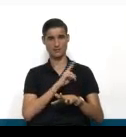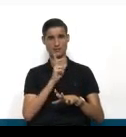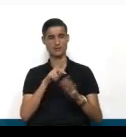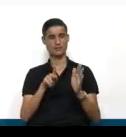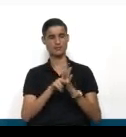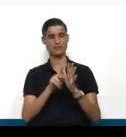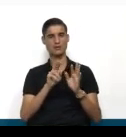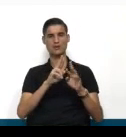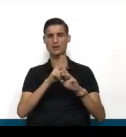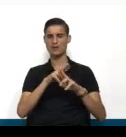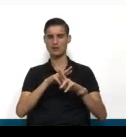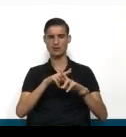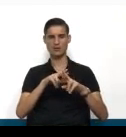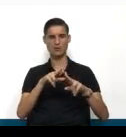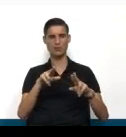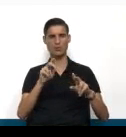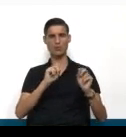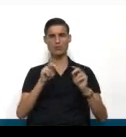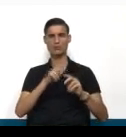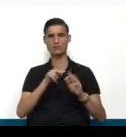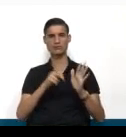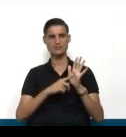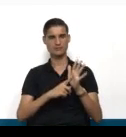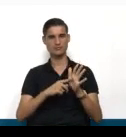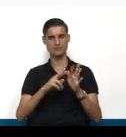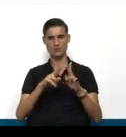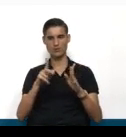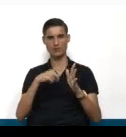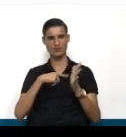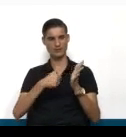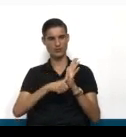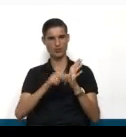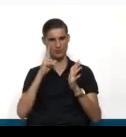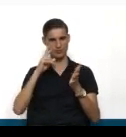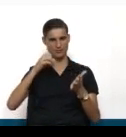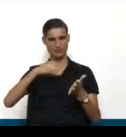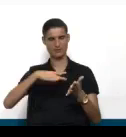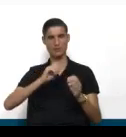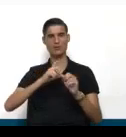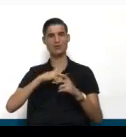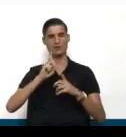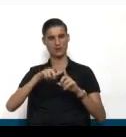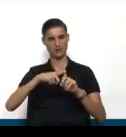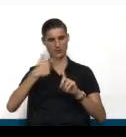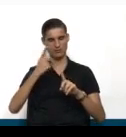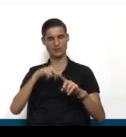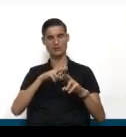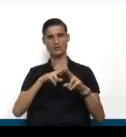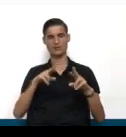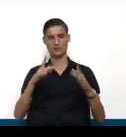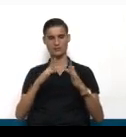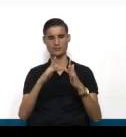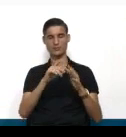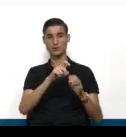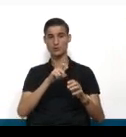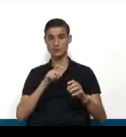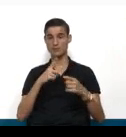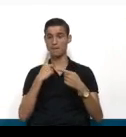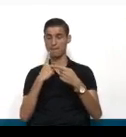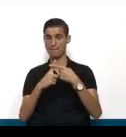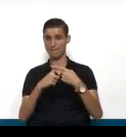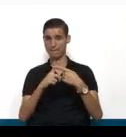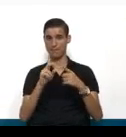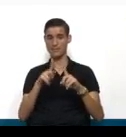a mesma representação que eu trouxe ali na câmara de documentos, onde eu tenho a derivada segunda em relação a x, mais